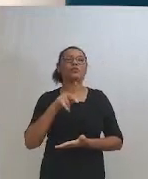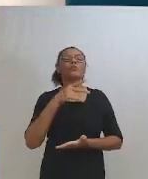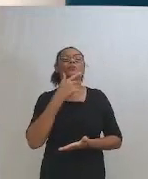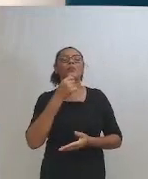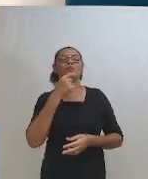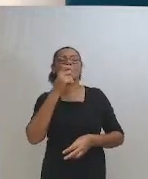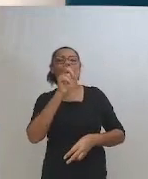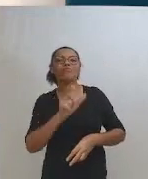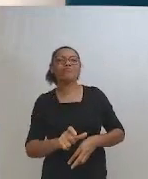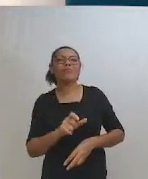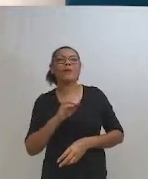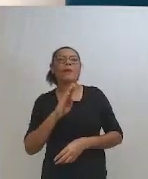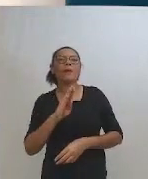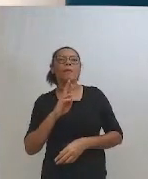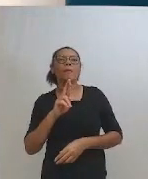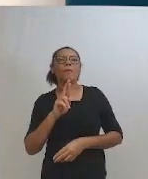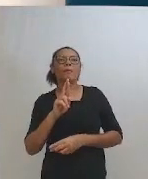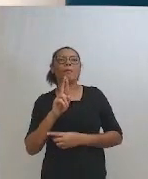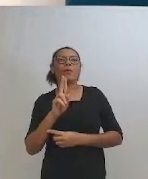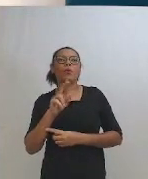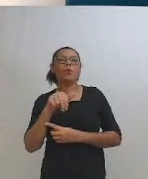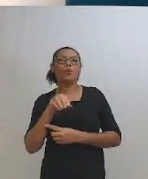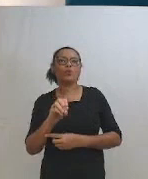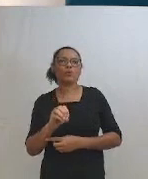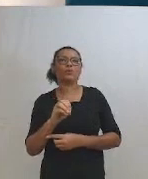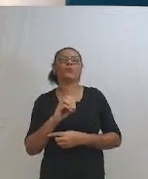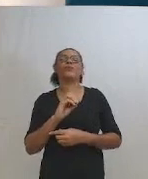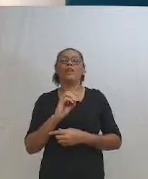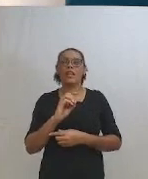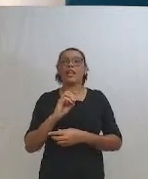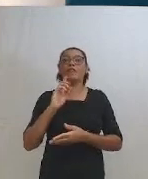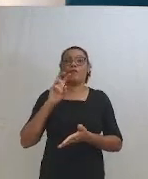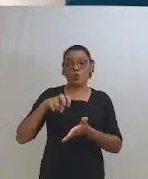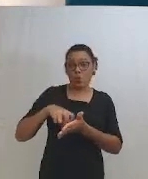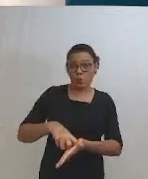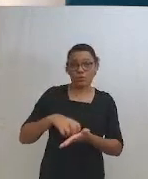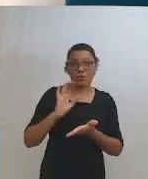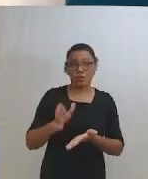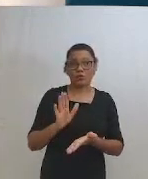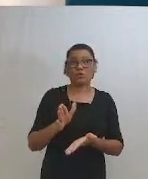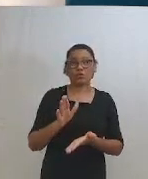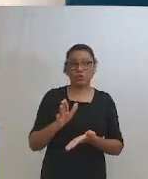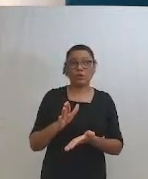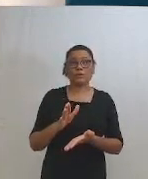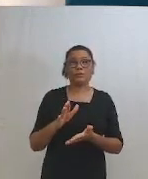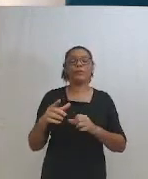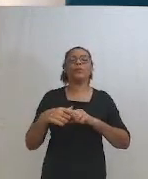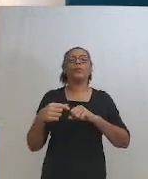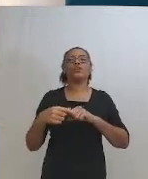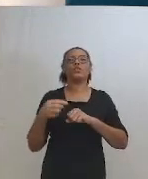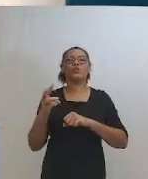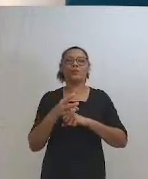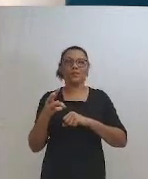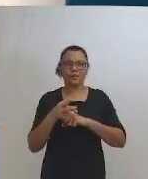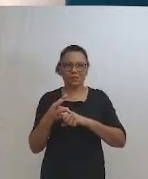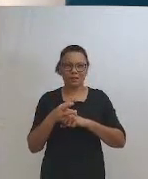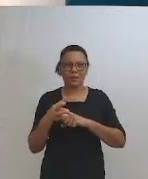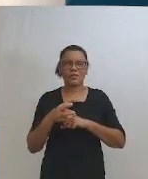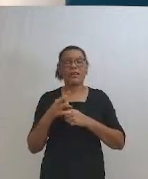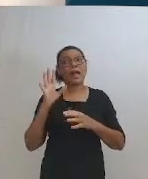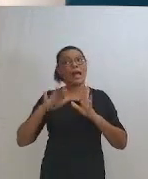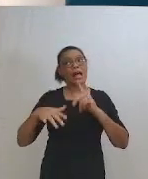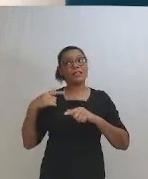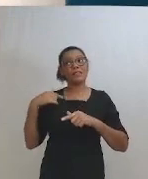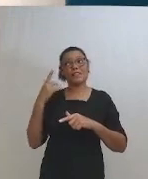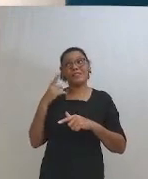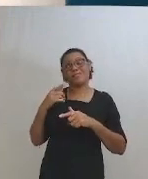como incurso no artigo 33, combinado com o artigo... É esse processo mesmo, né? 525, só que às vezes abre o processo errado. O